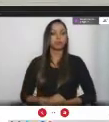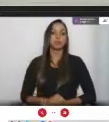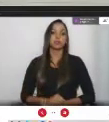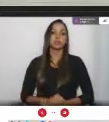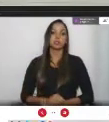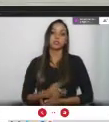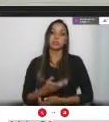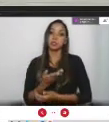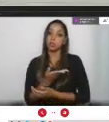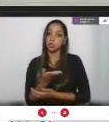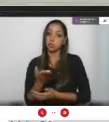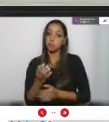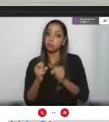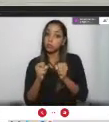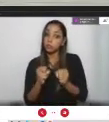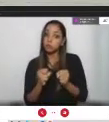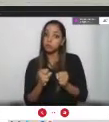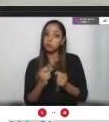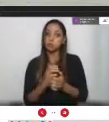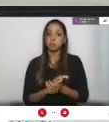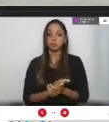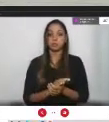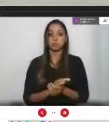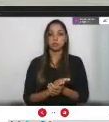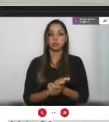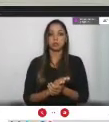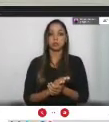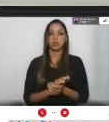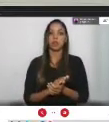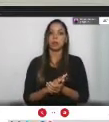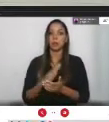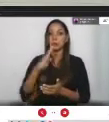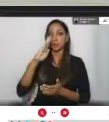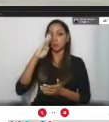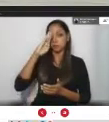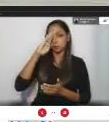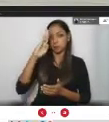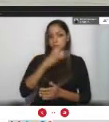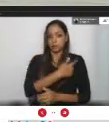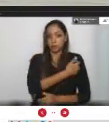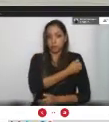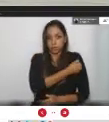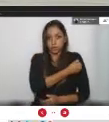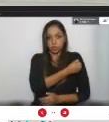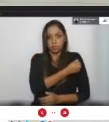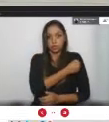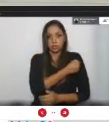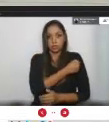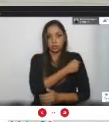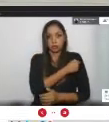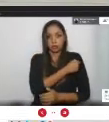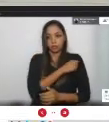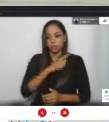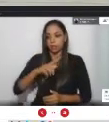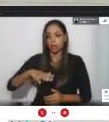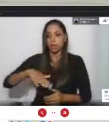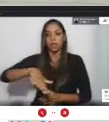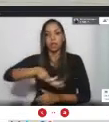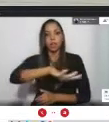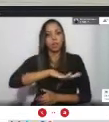pudesse dar prioridade também na questão da vacina para o pessoal que está de frente na linha